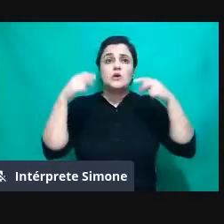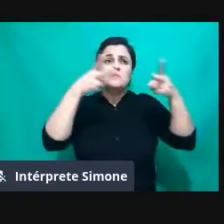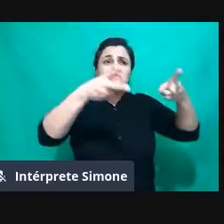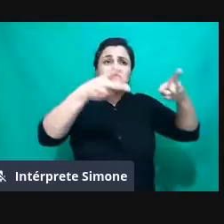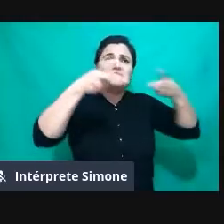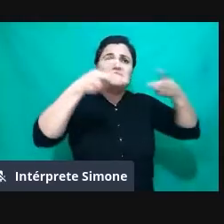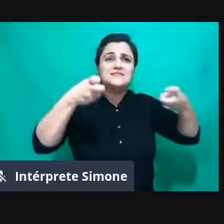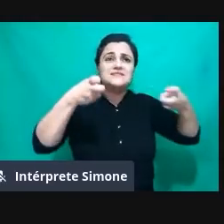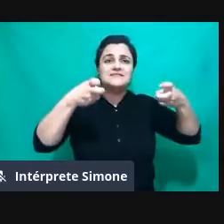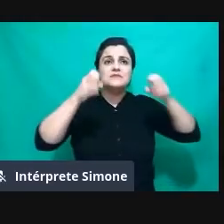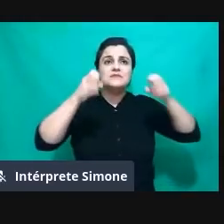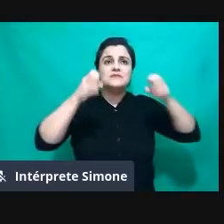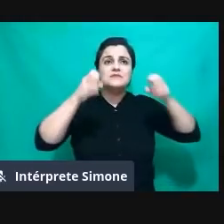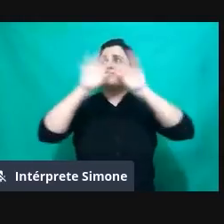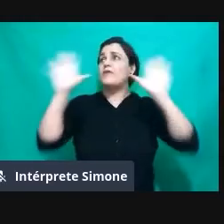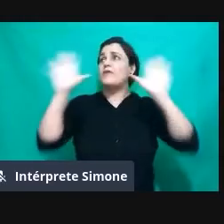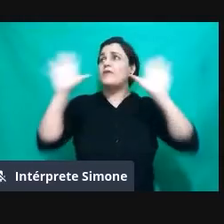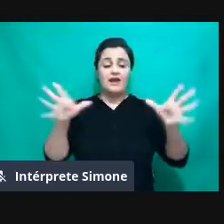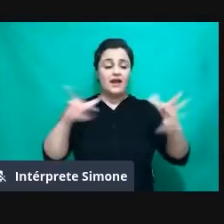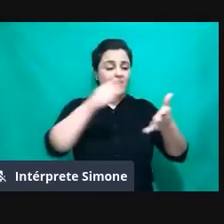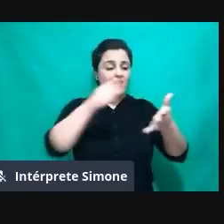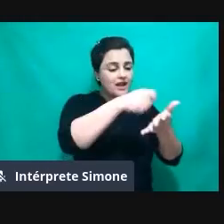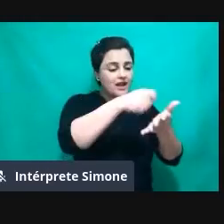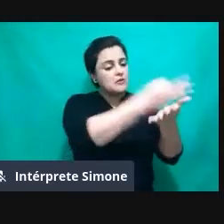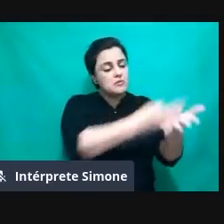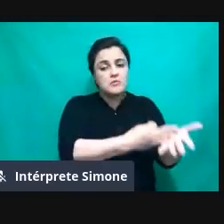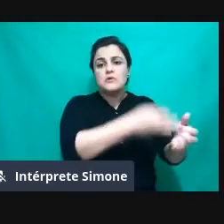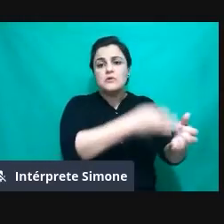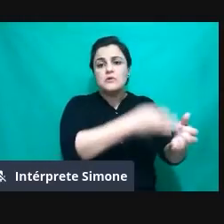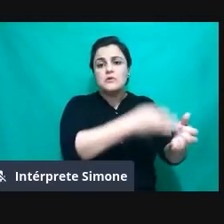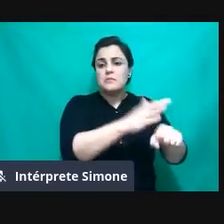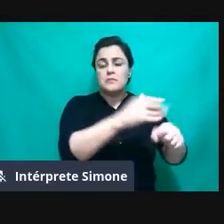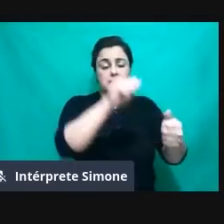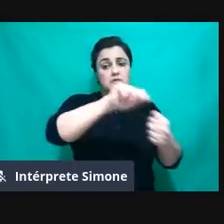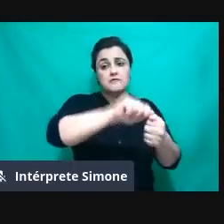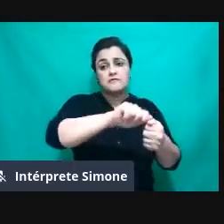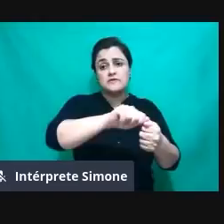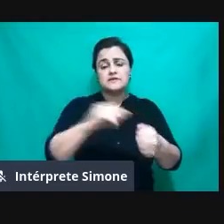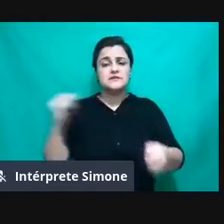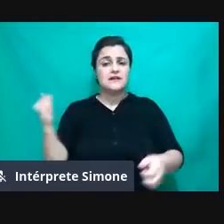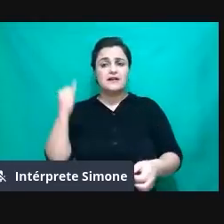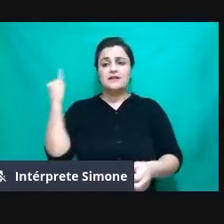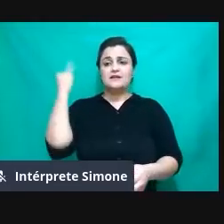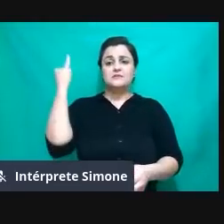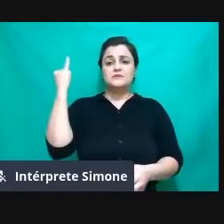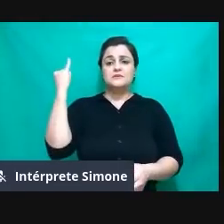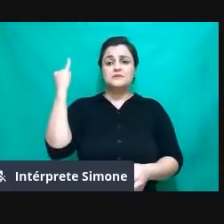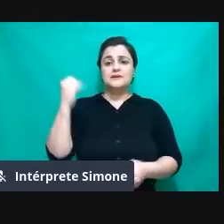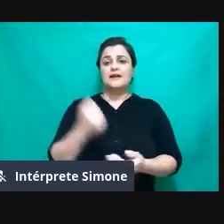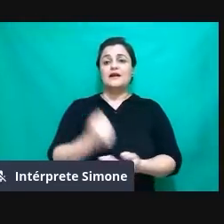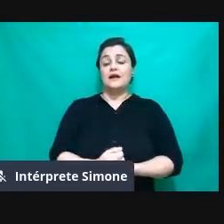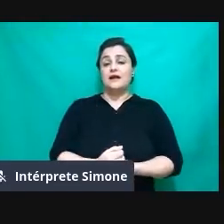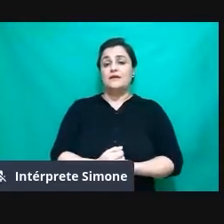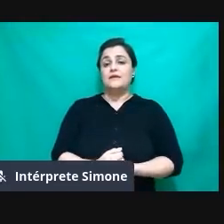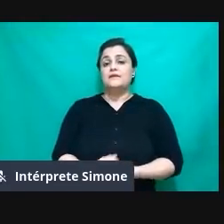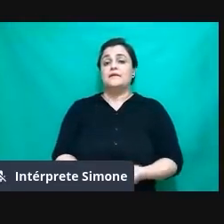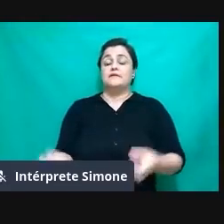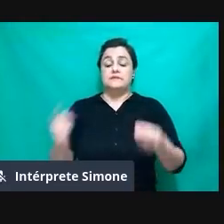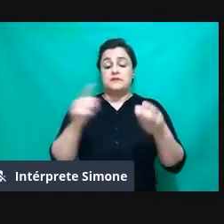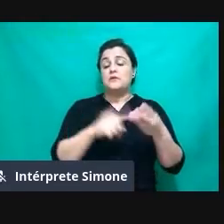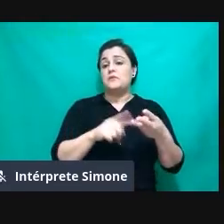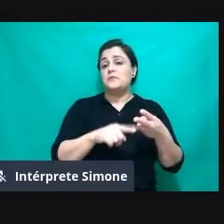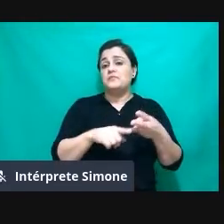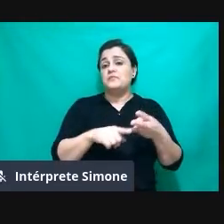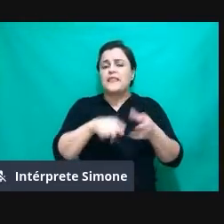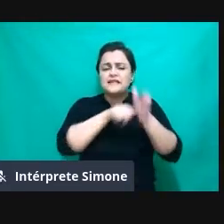ser bem redigida. Aí nós entramos já nessa questão da análise linguística e semiótica, porque quando eu